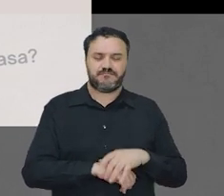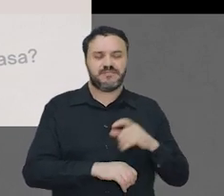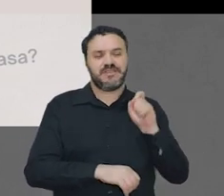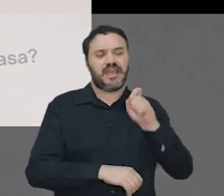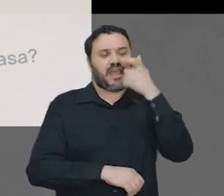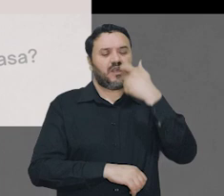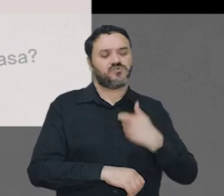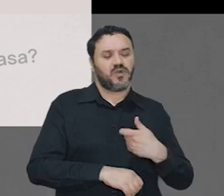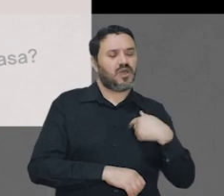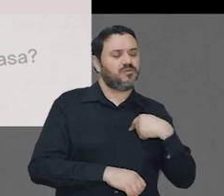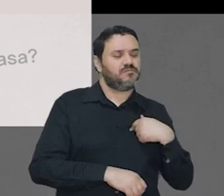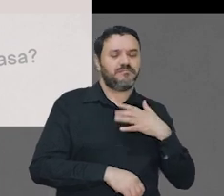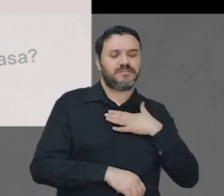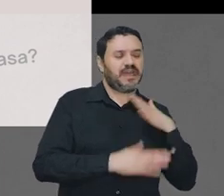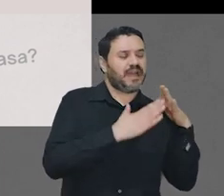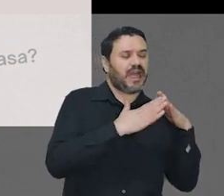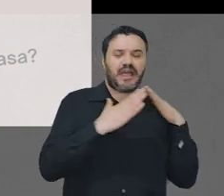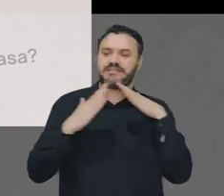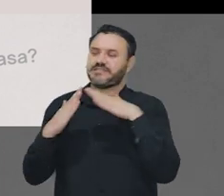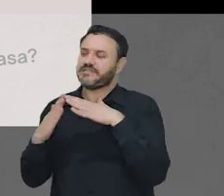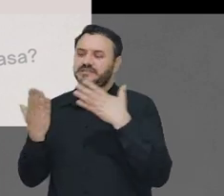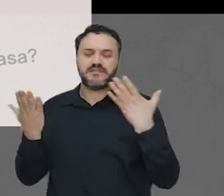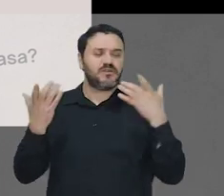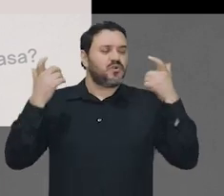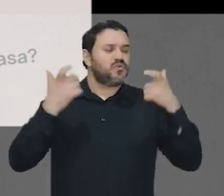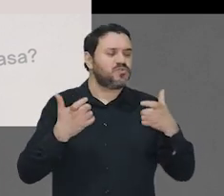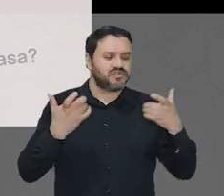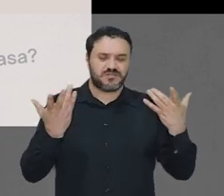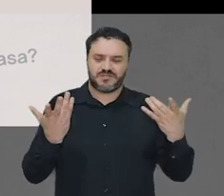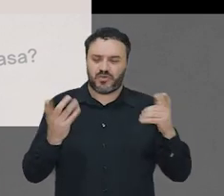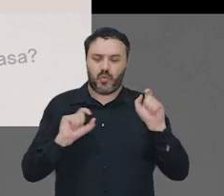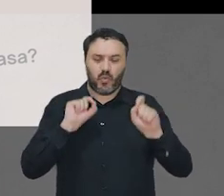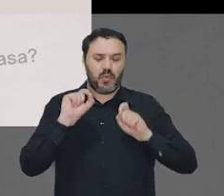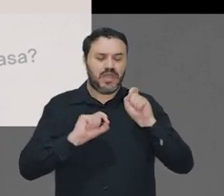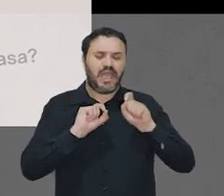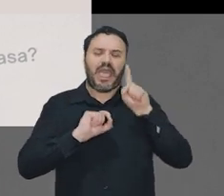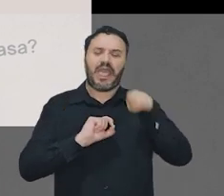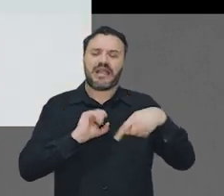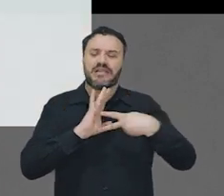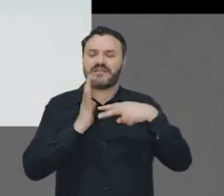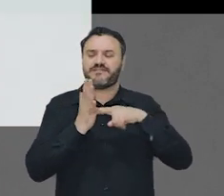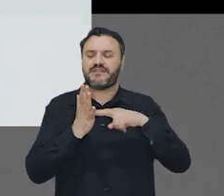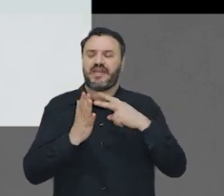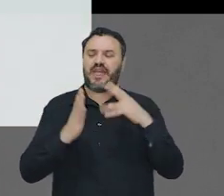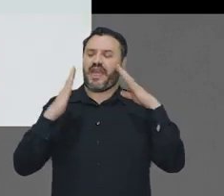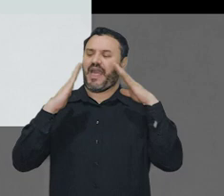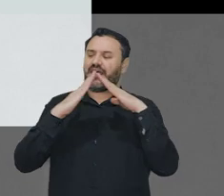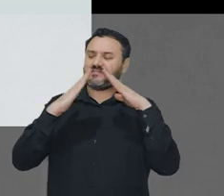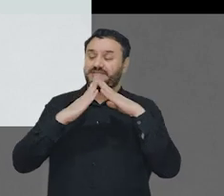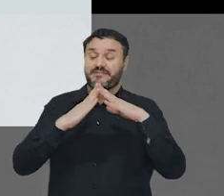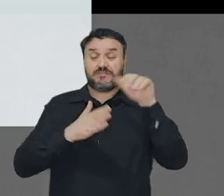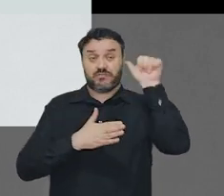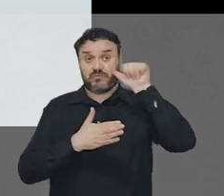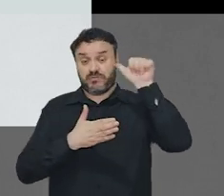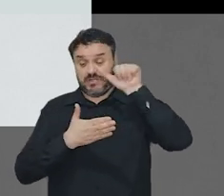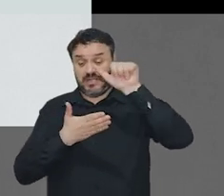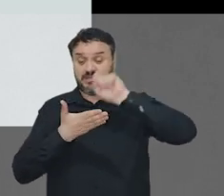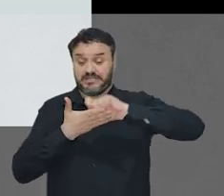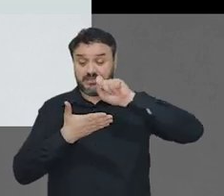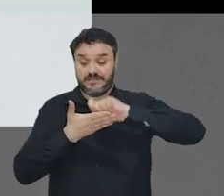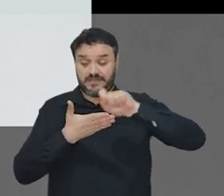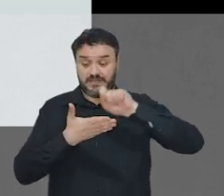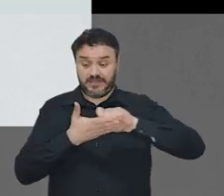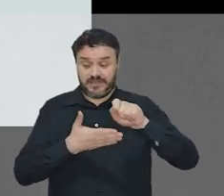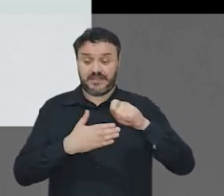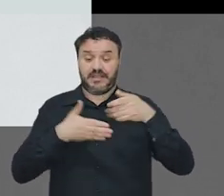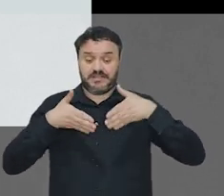fica minha casa? Ou ainda, o que constitui uma casa? A escritora, nascida em Roma, de pais